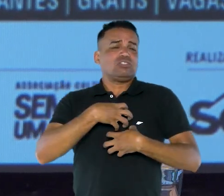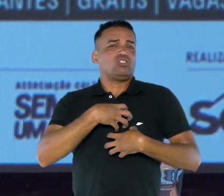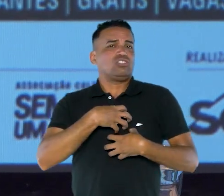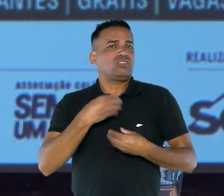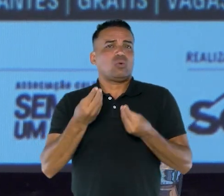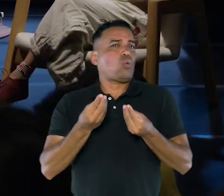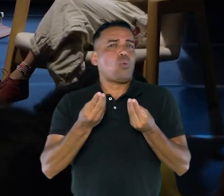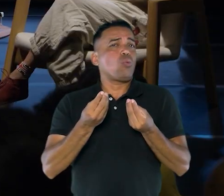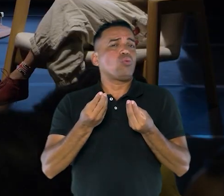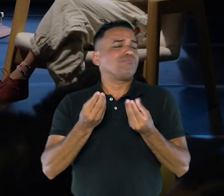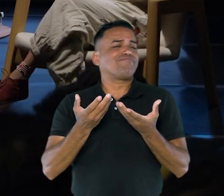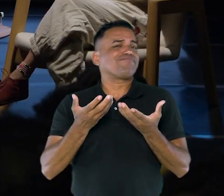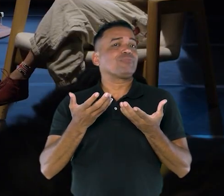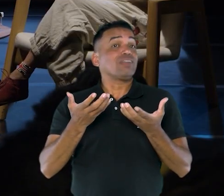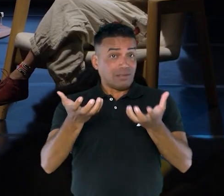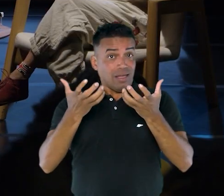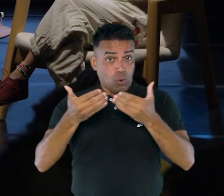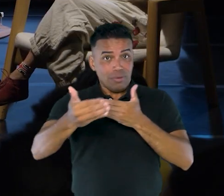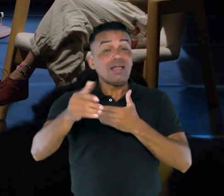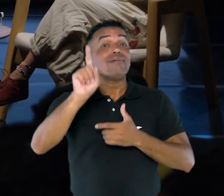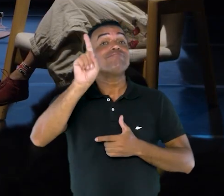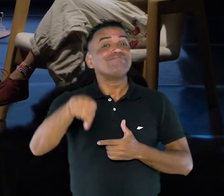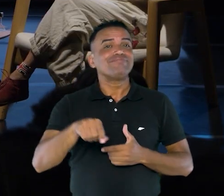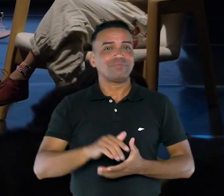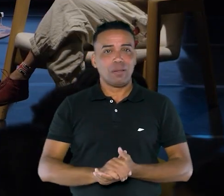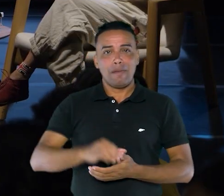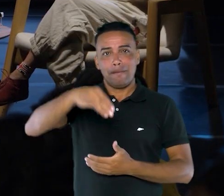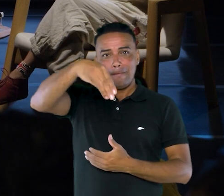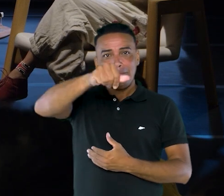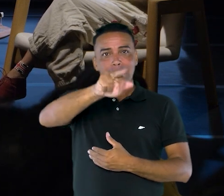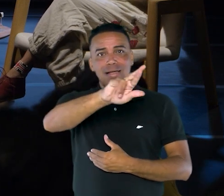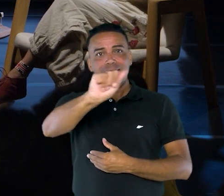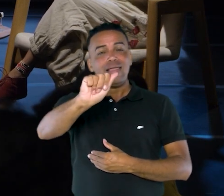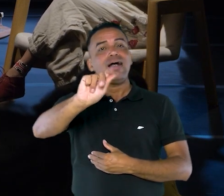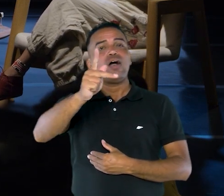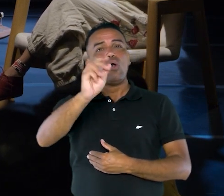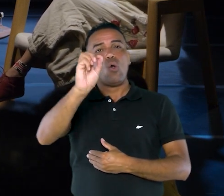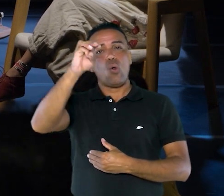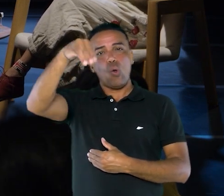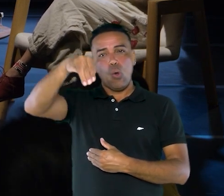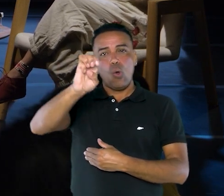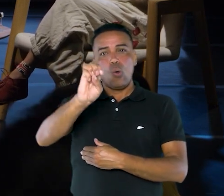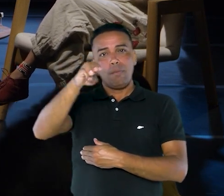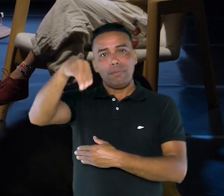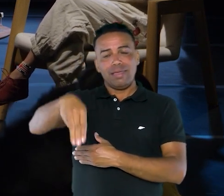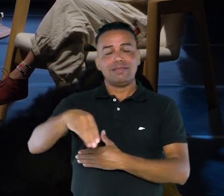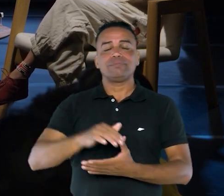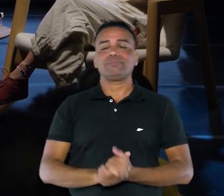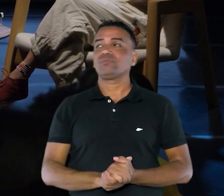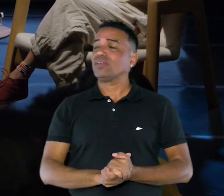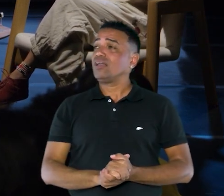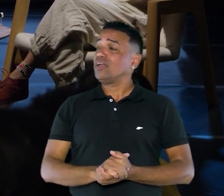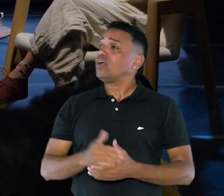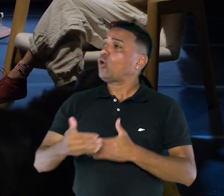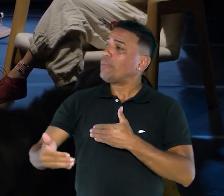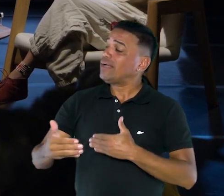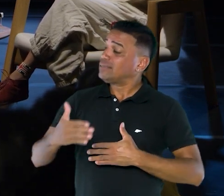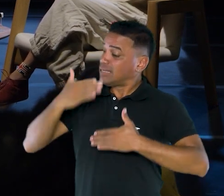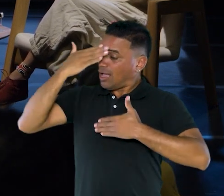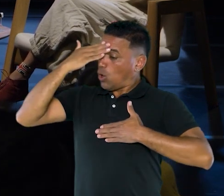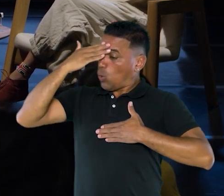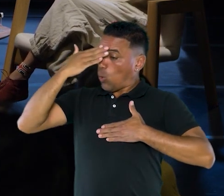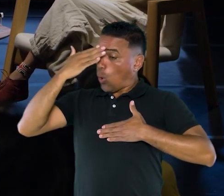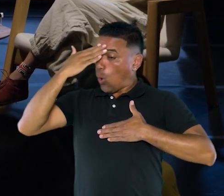contexto? Quem quer começar? Maria Homem, foi, ó. A gente começa pelo corpo ou pela